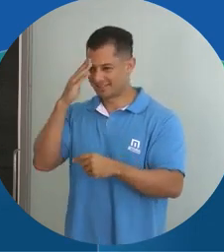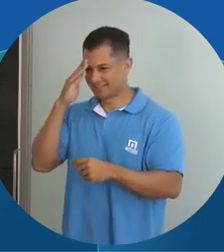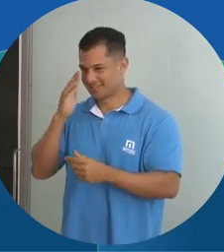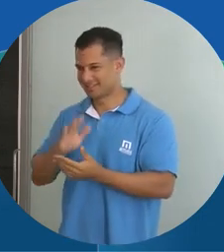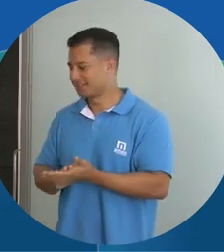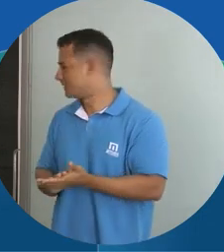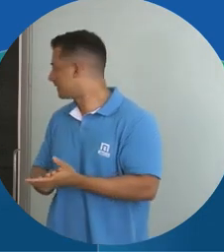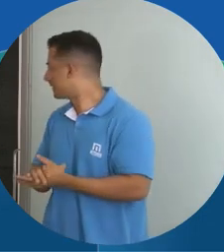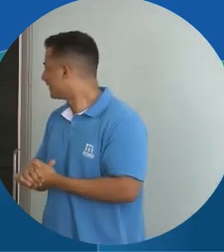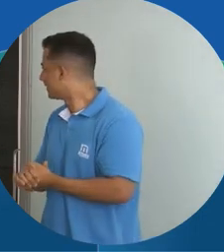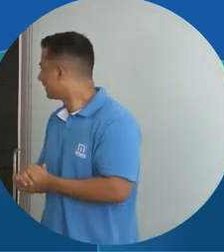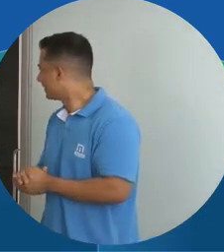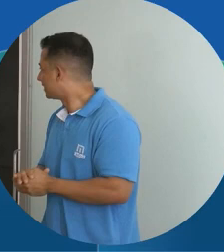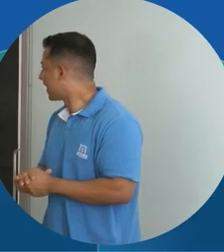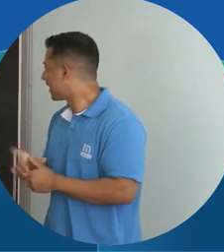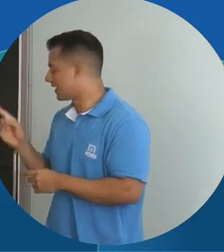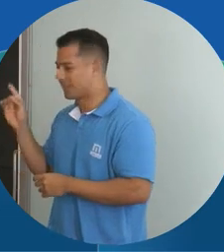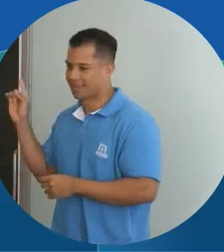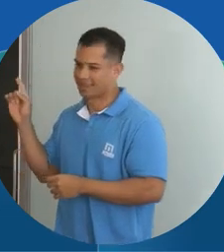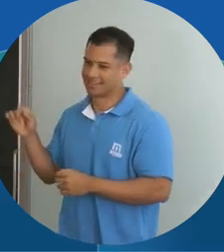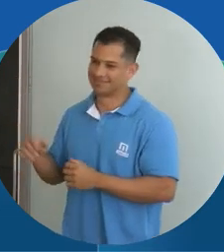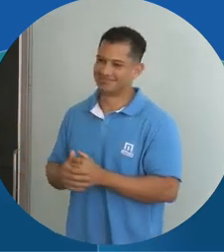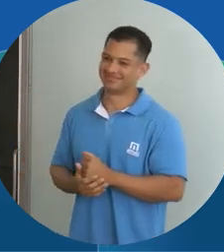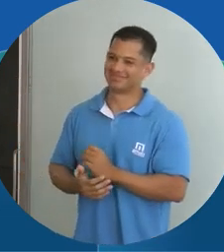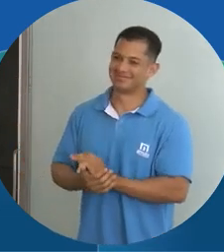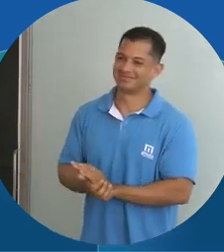estaca piloto que eles fizeram para poder